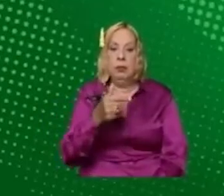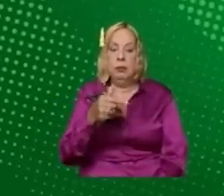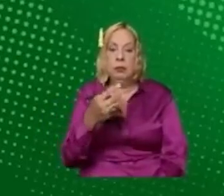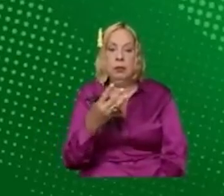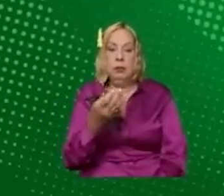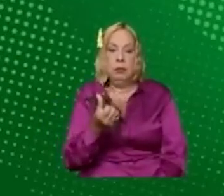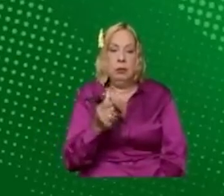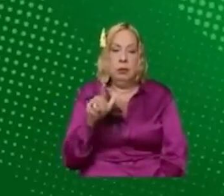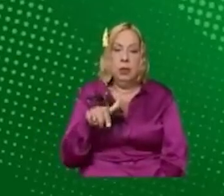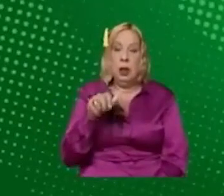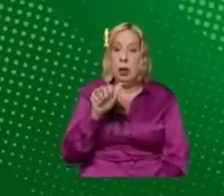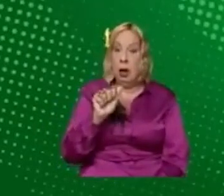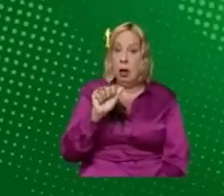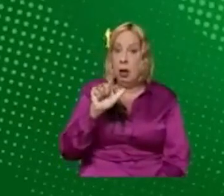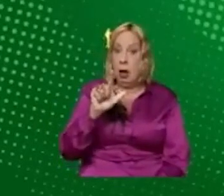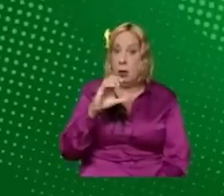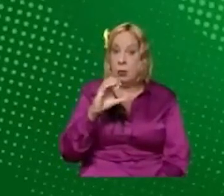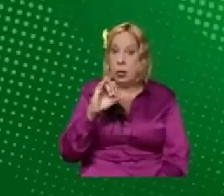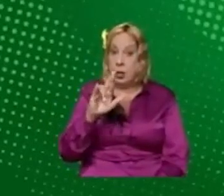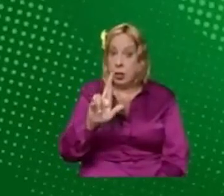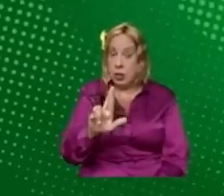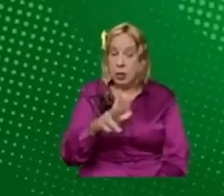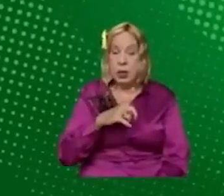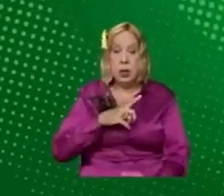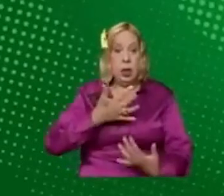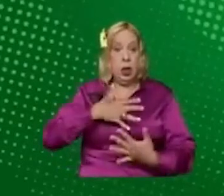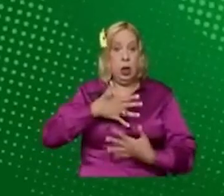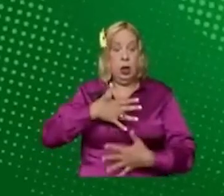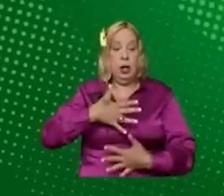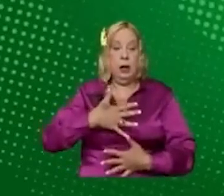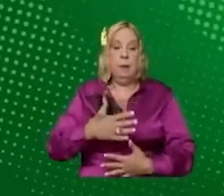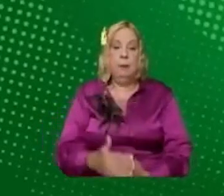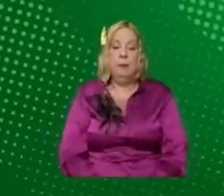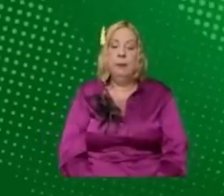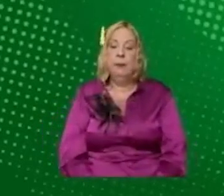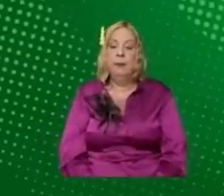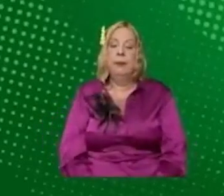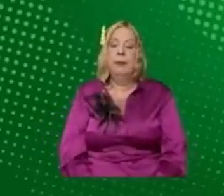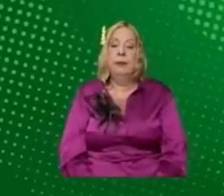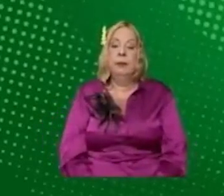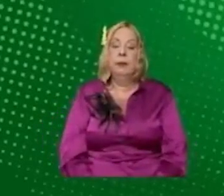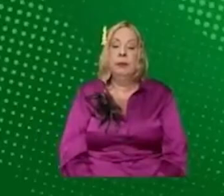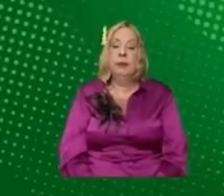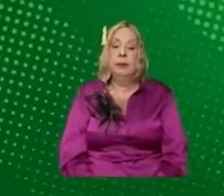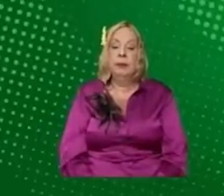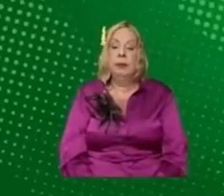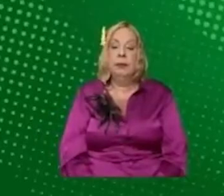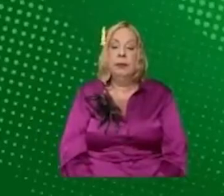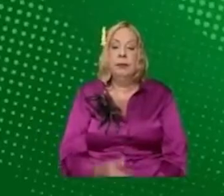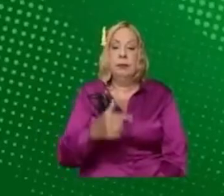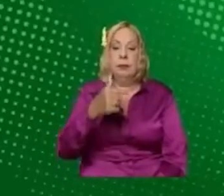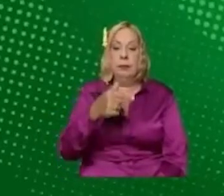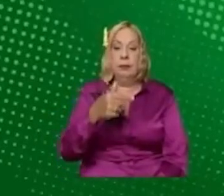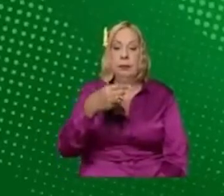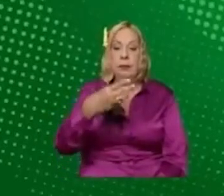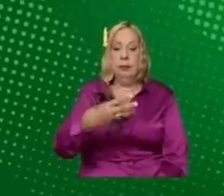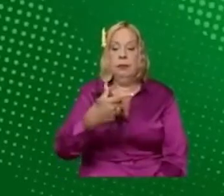046746, Alcir, adquiriu com a Sherli, o Alcir é lá de Glória, Regional Glória. Quarto prêmio de R$500,